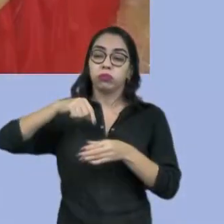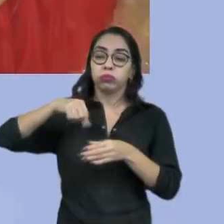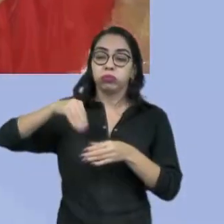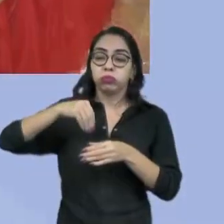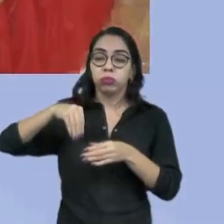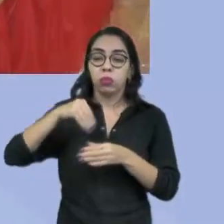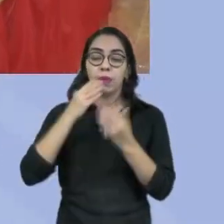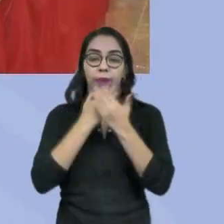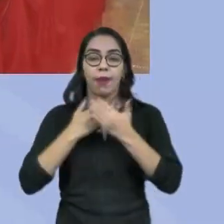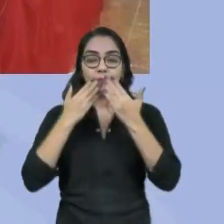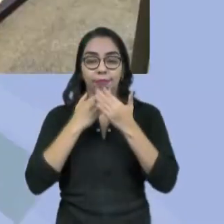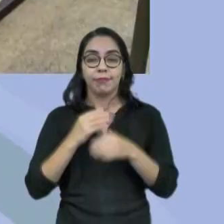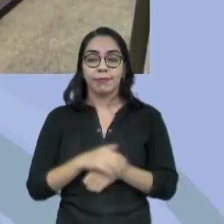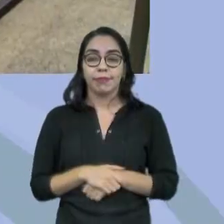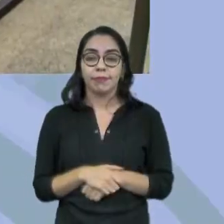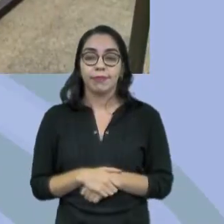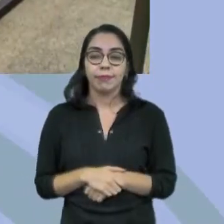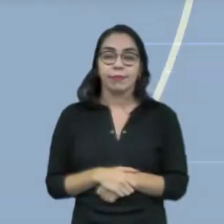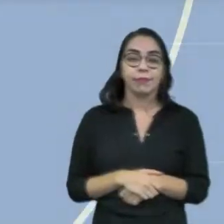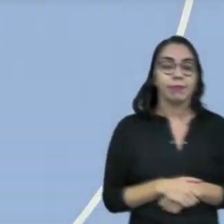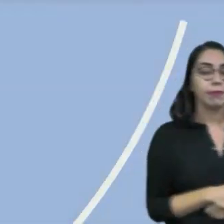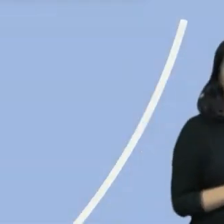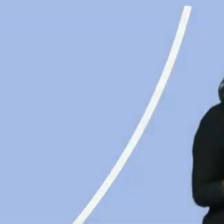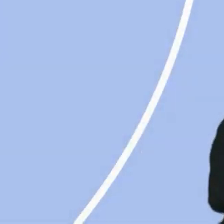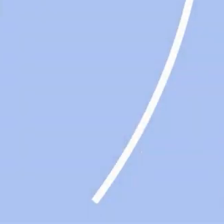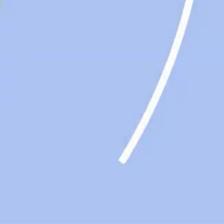jornal Assembleia volta já